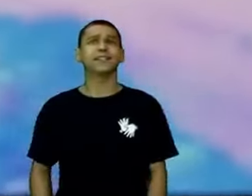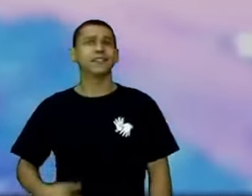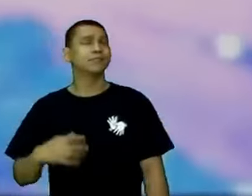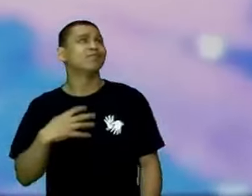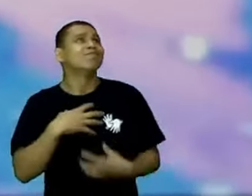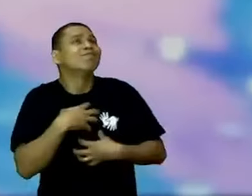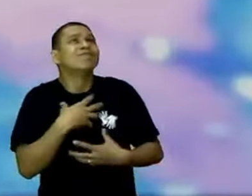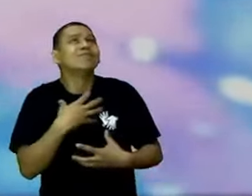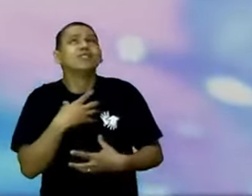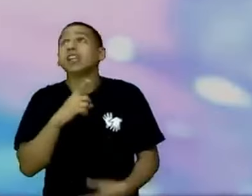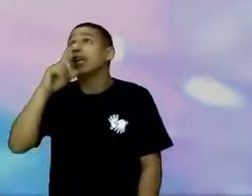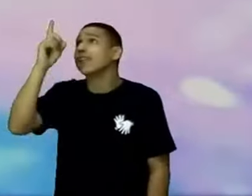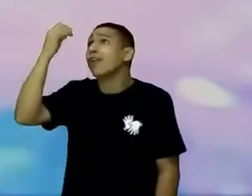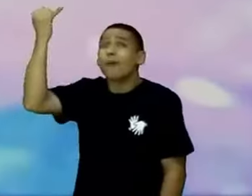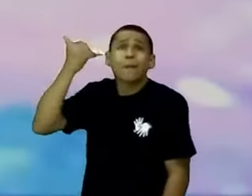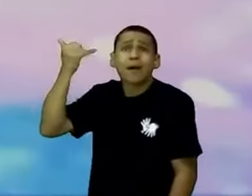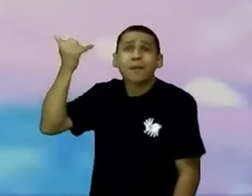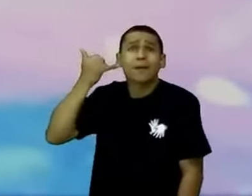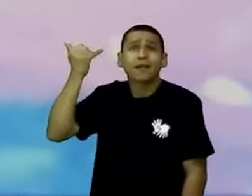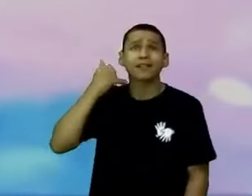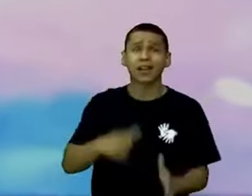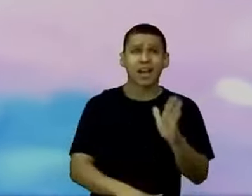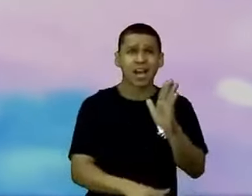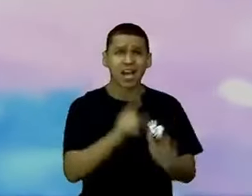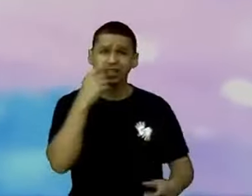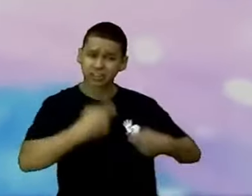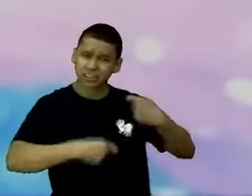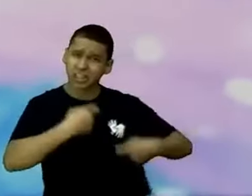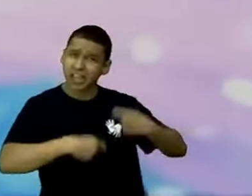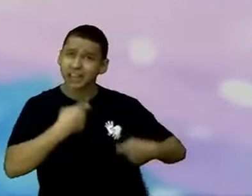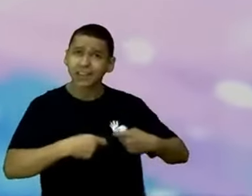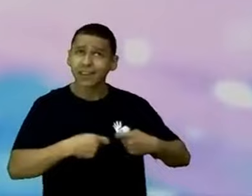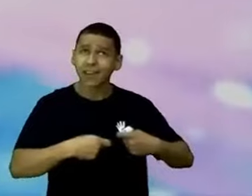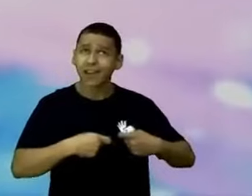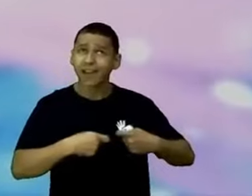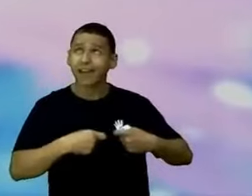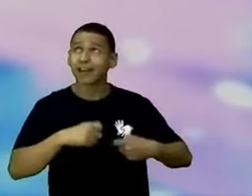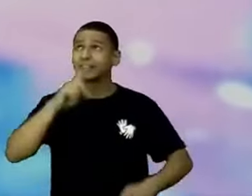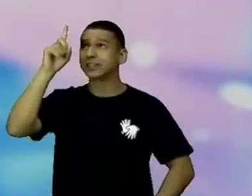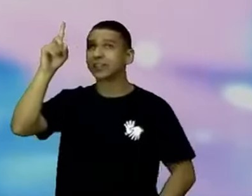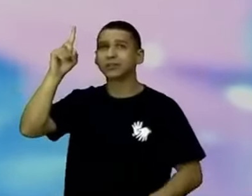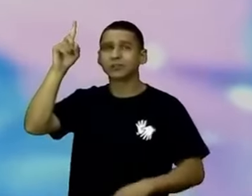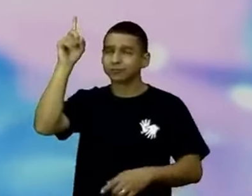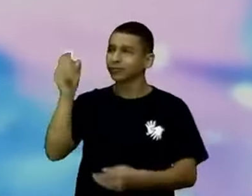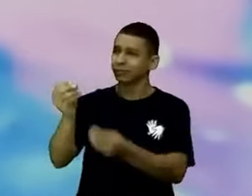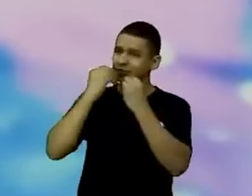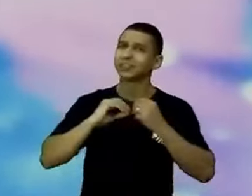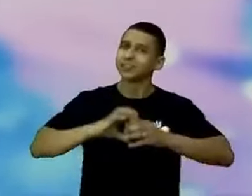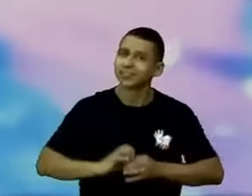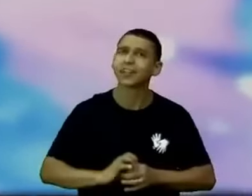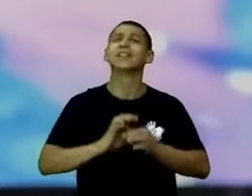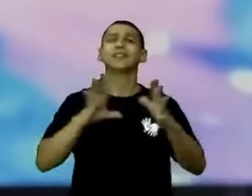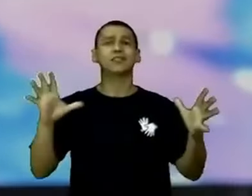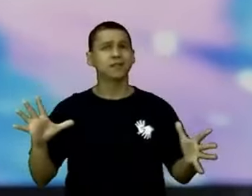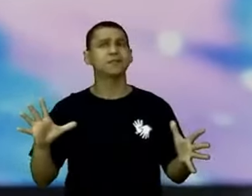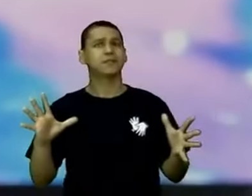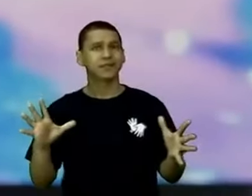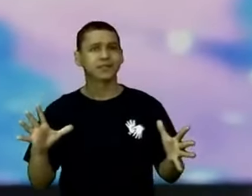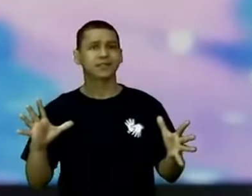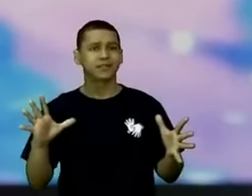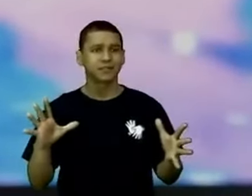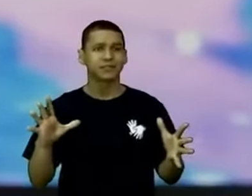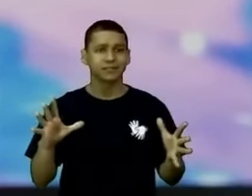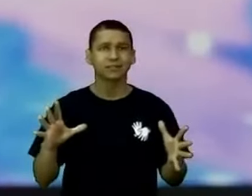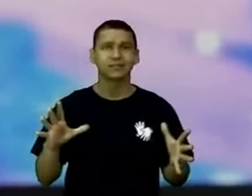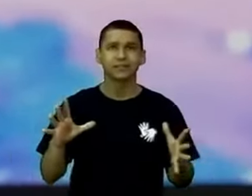Porque Deus está gritando no meu ouvido. Antes da guerra chegar, eu envio o livramento. Eu me antecedo aos